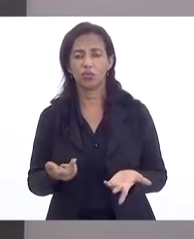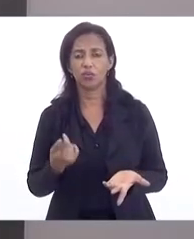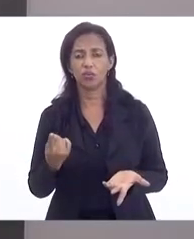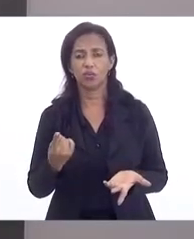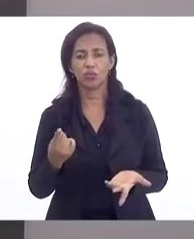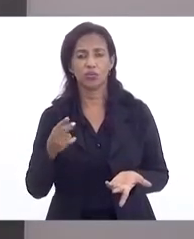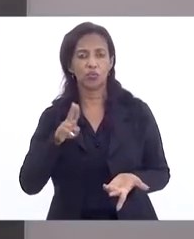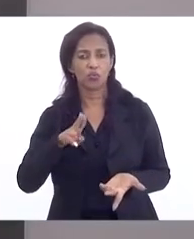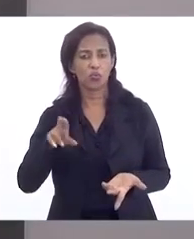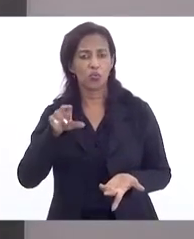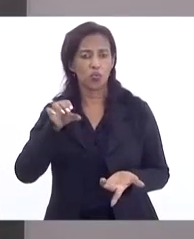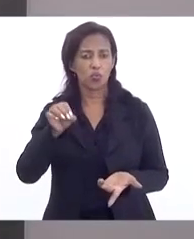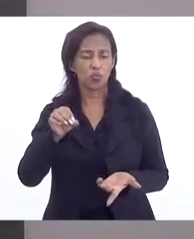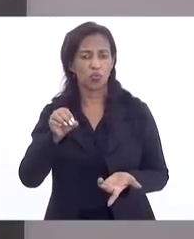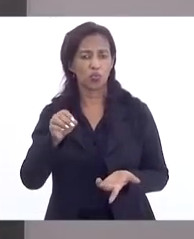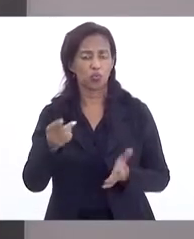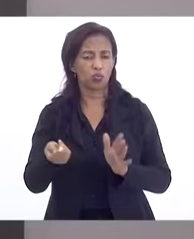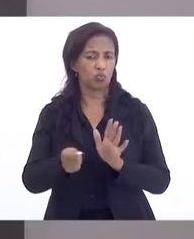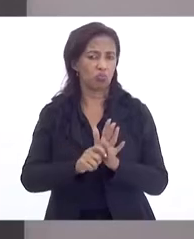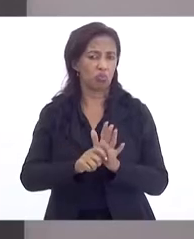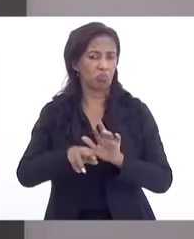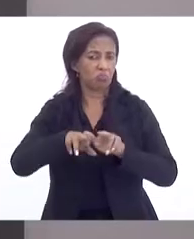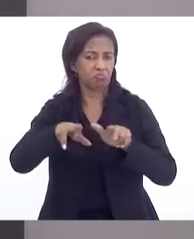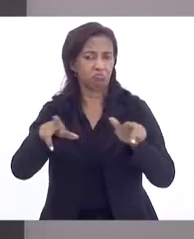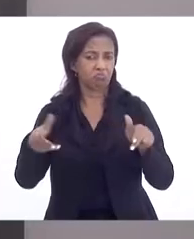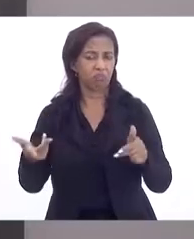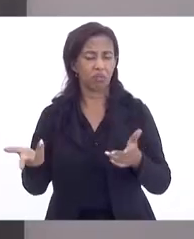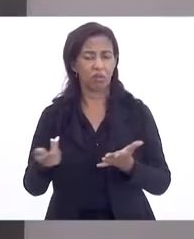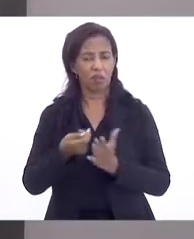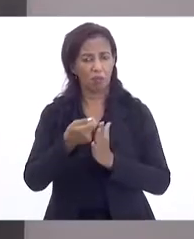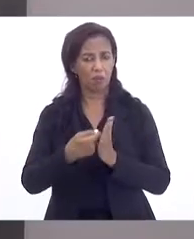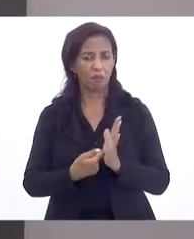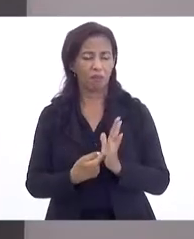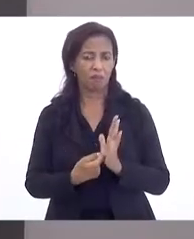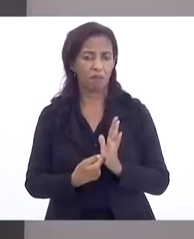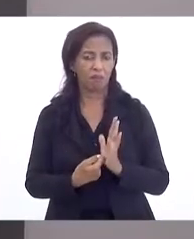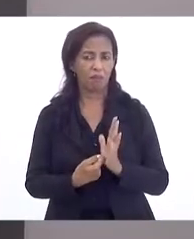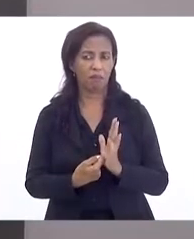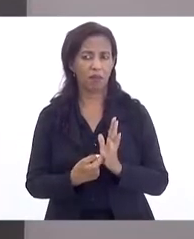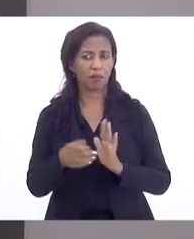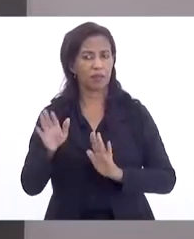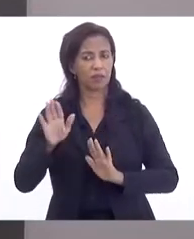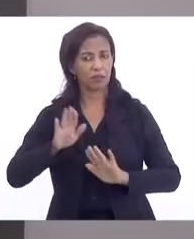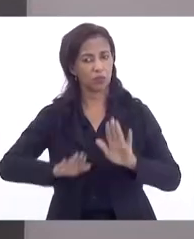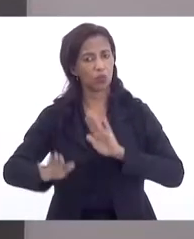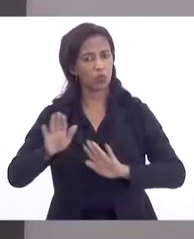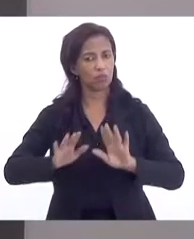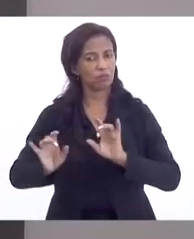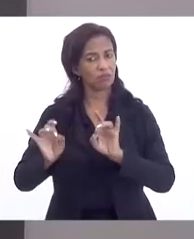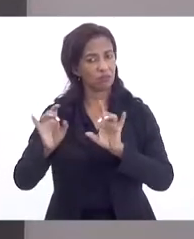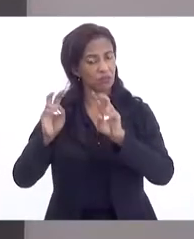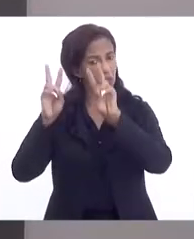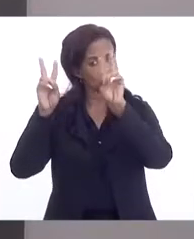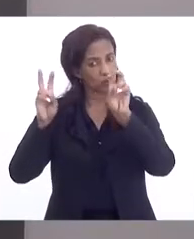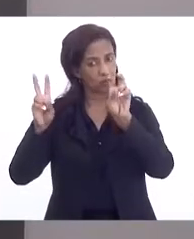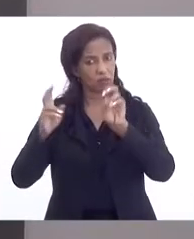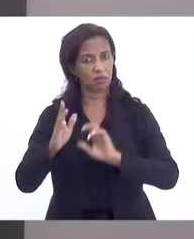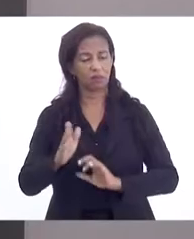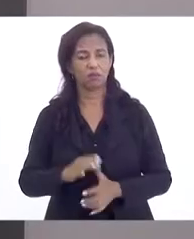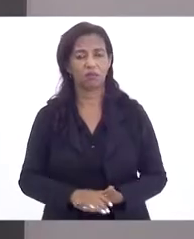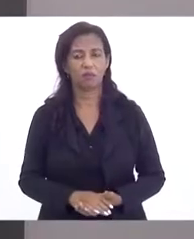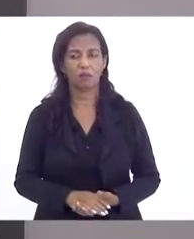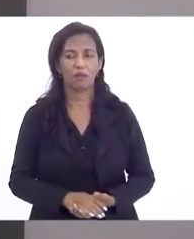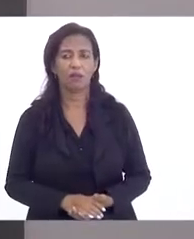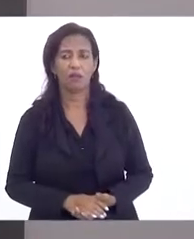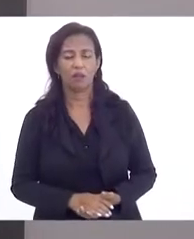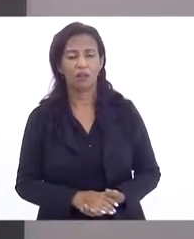De um uso de drogas, enfim. Mas é uma pauta. A gente precisa ter um cuidado muito especial com esse tema, que é um tema